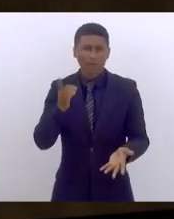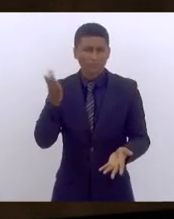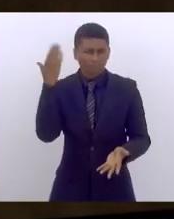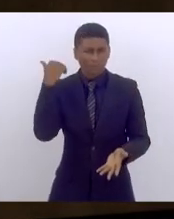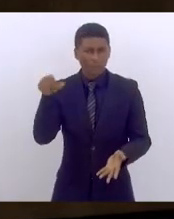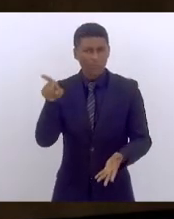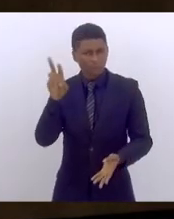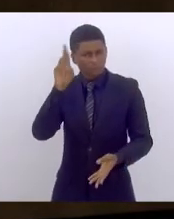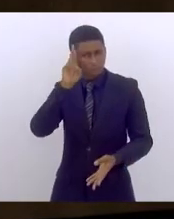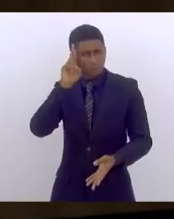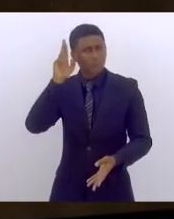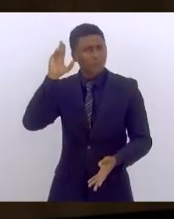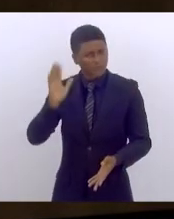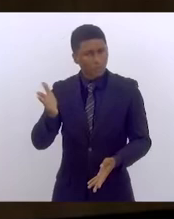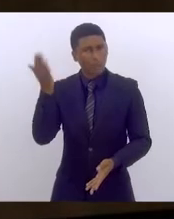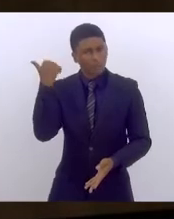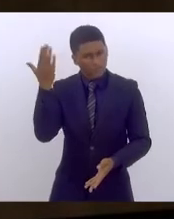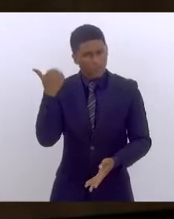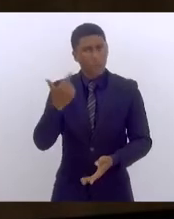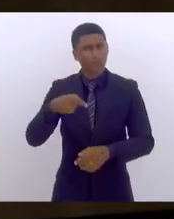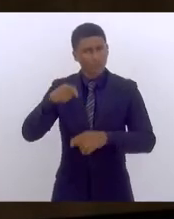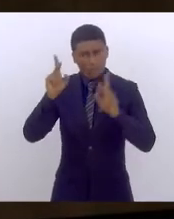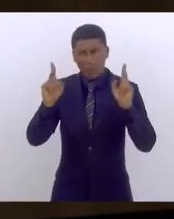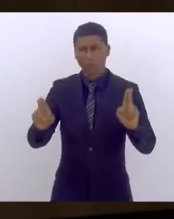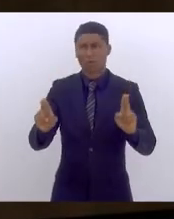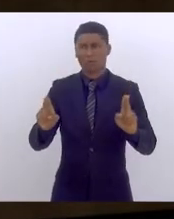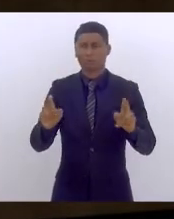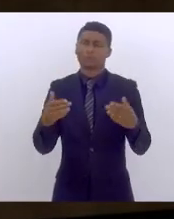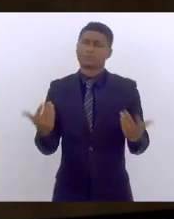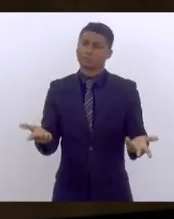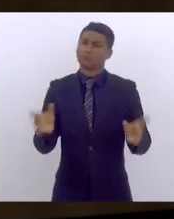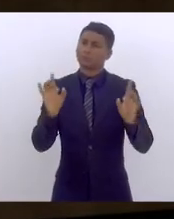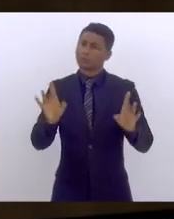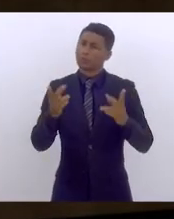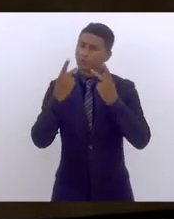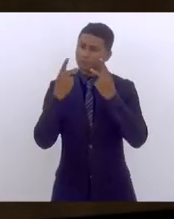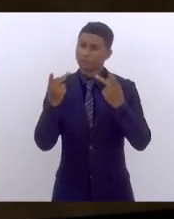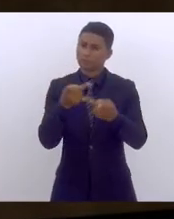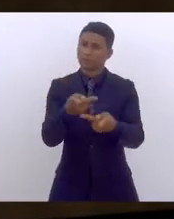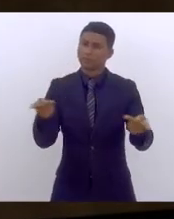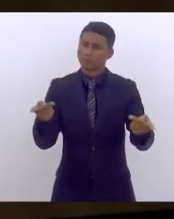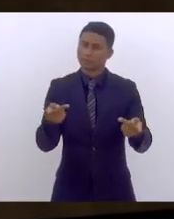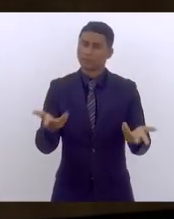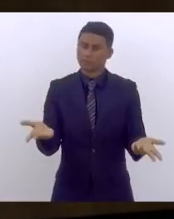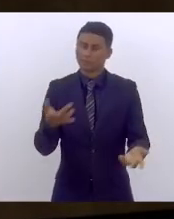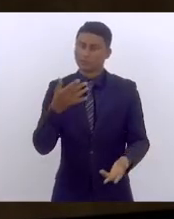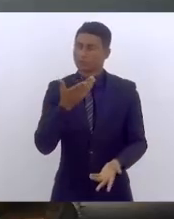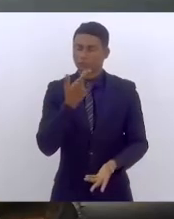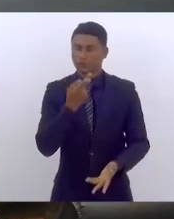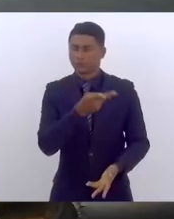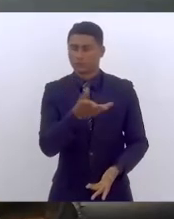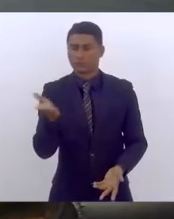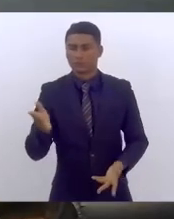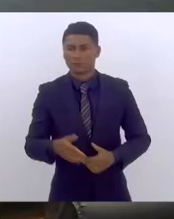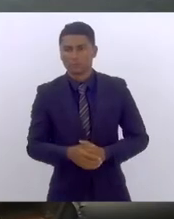Reis já legislou sobre isso. Então, queria só assinalar a minha observação.